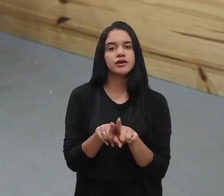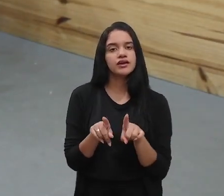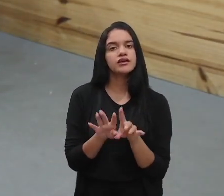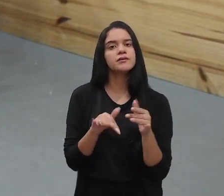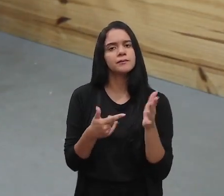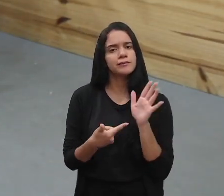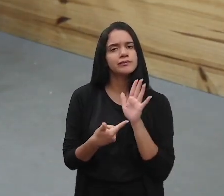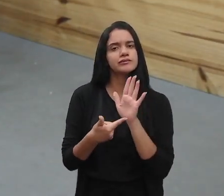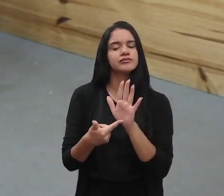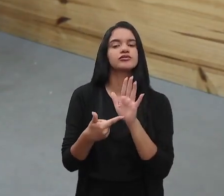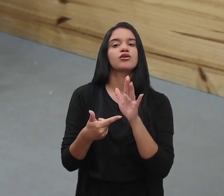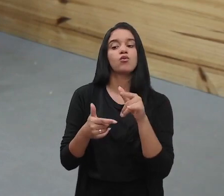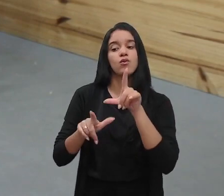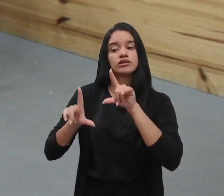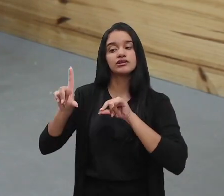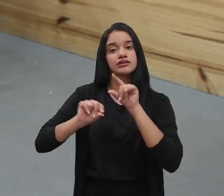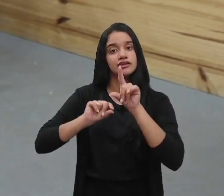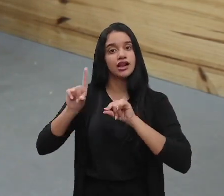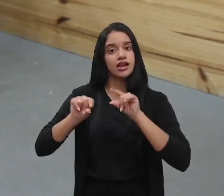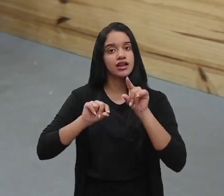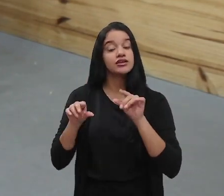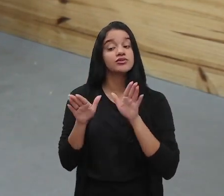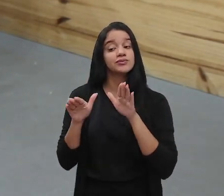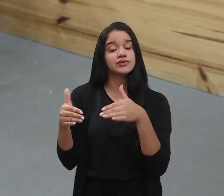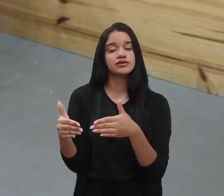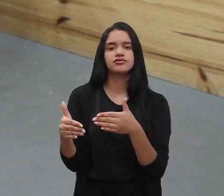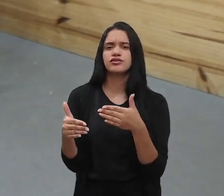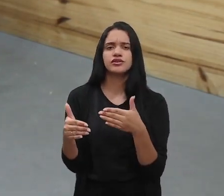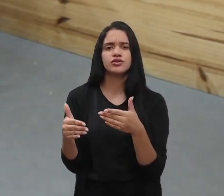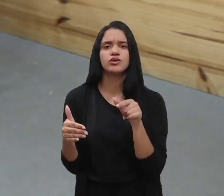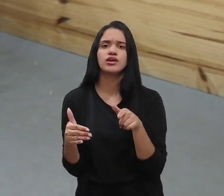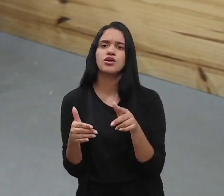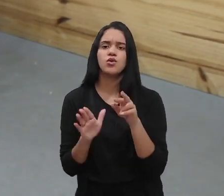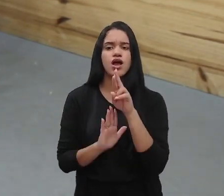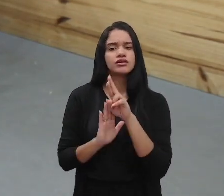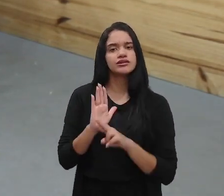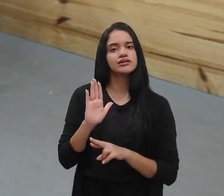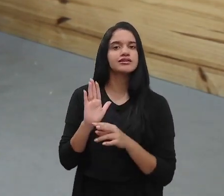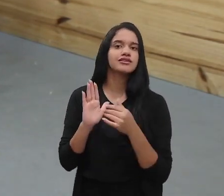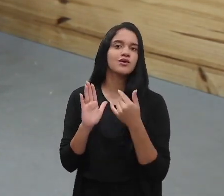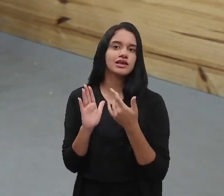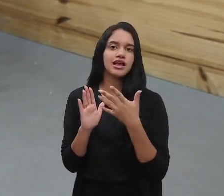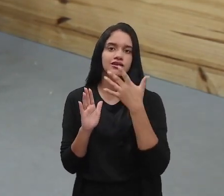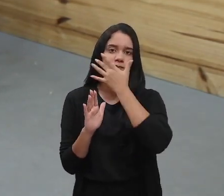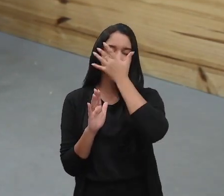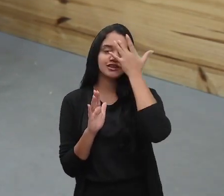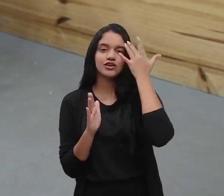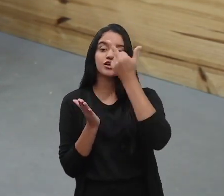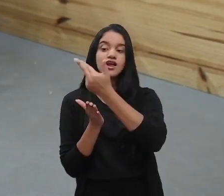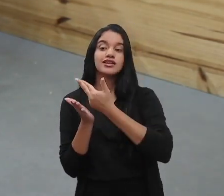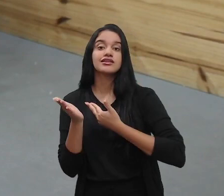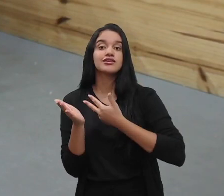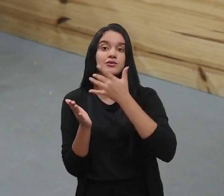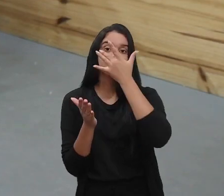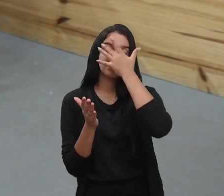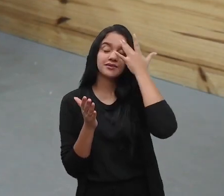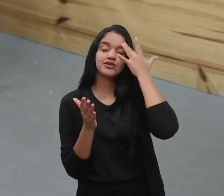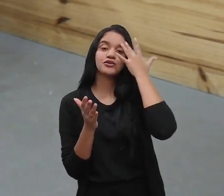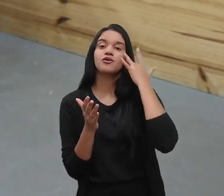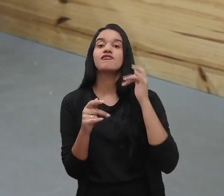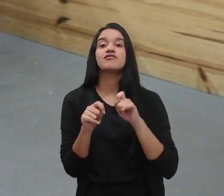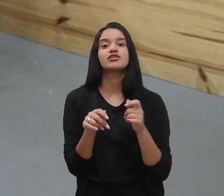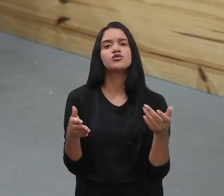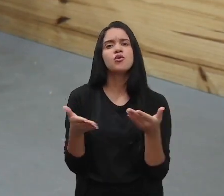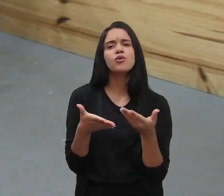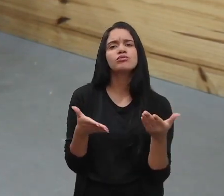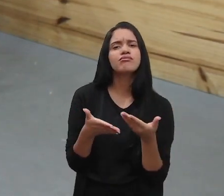fato uma seleção específica. Porque não adianta eu colocar uma redação, como o pessoal faz hoje, coloca uma redação, conversa, aquela coisa toda.